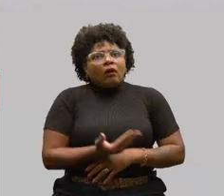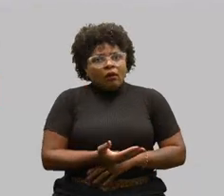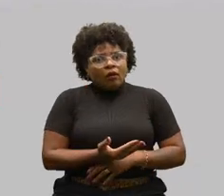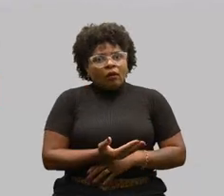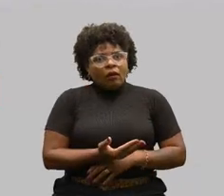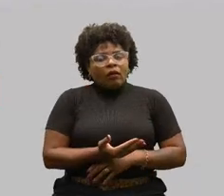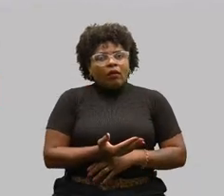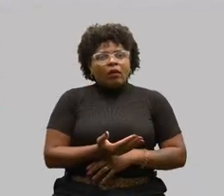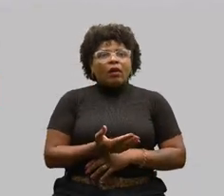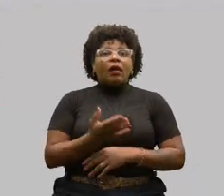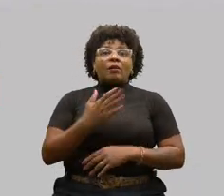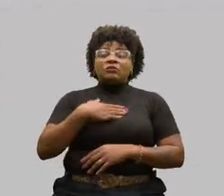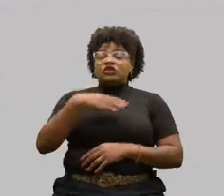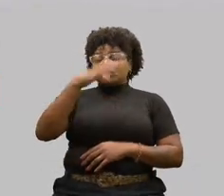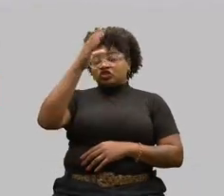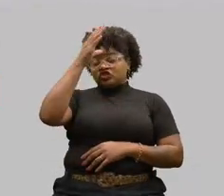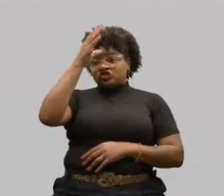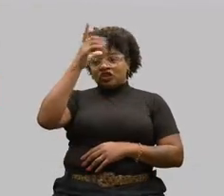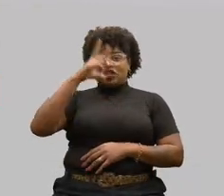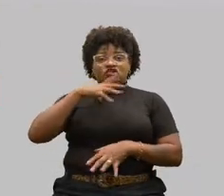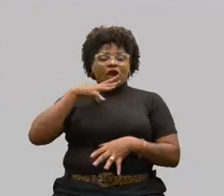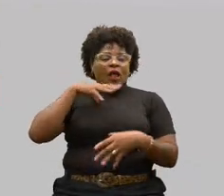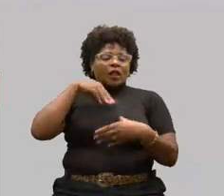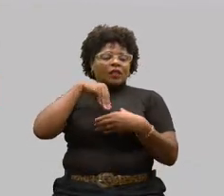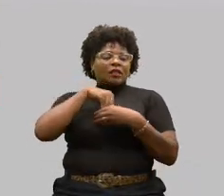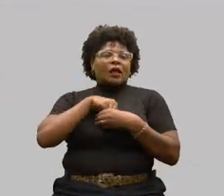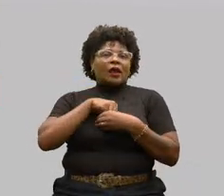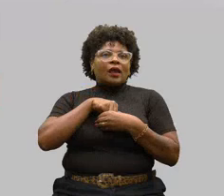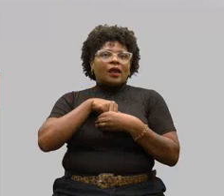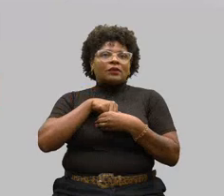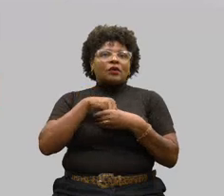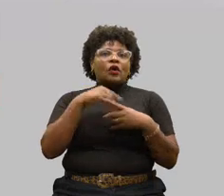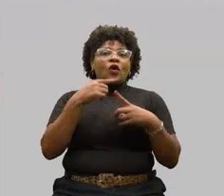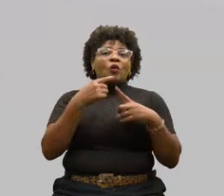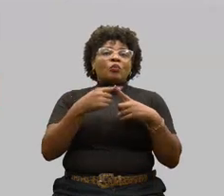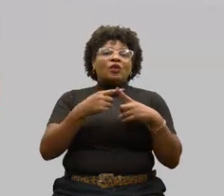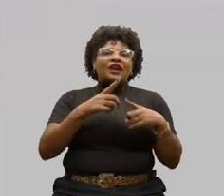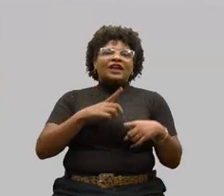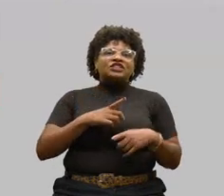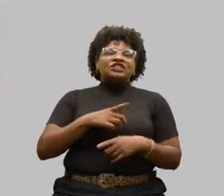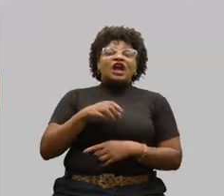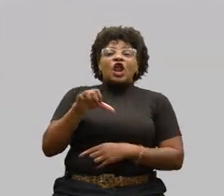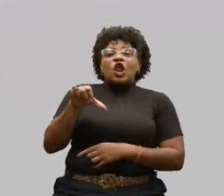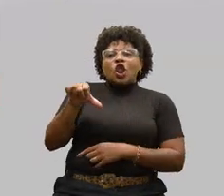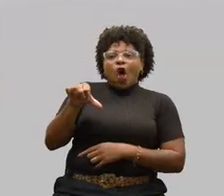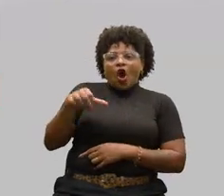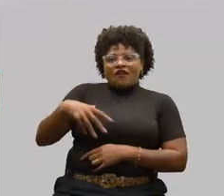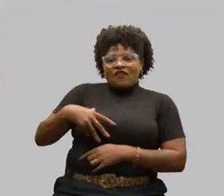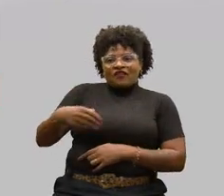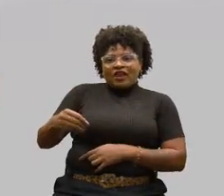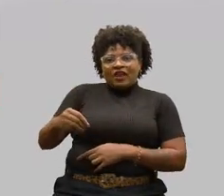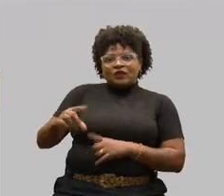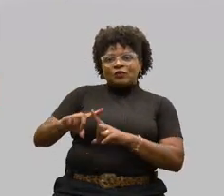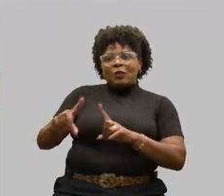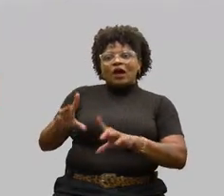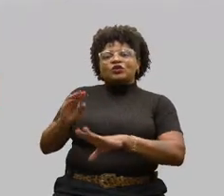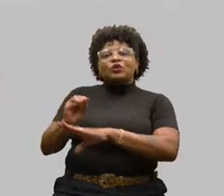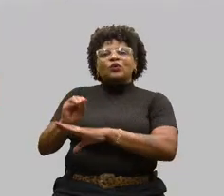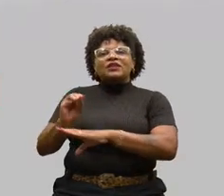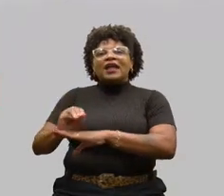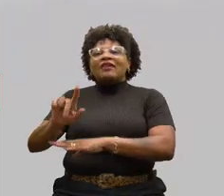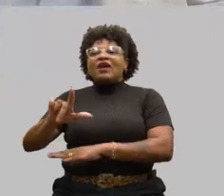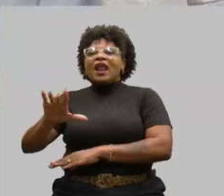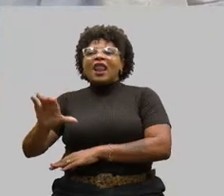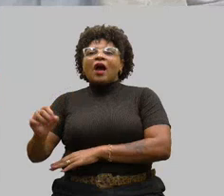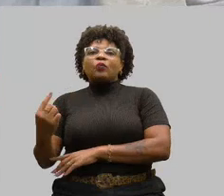gravar tanto arraigado nela porque ela era mãe de 9 mas ela cuidava do Léo sozinho que ela pedia sempre que quando ela morresse